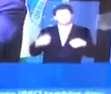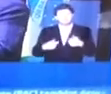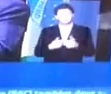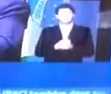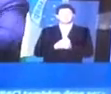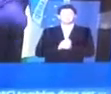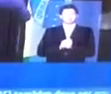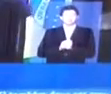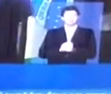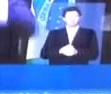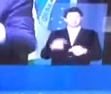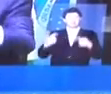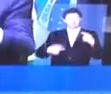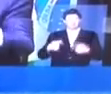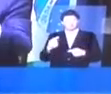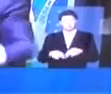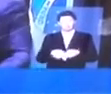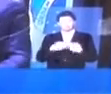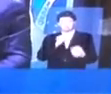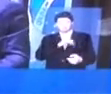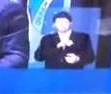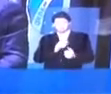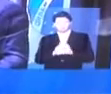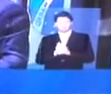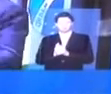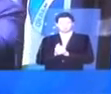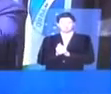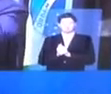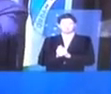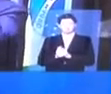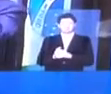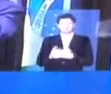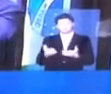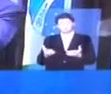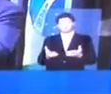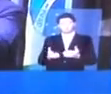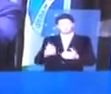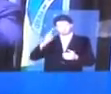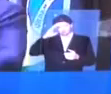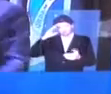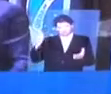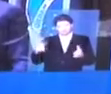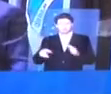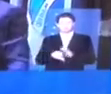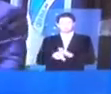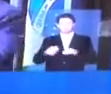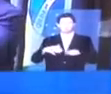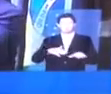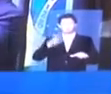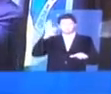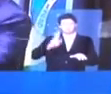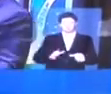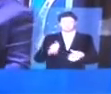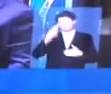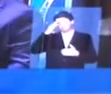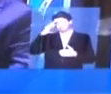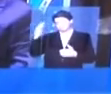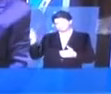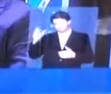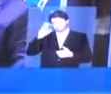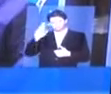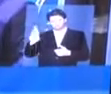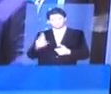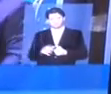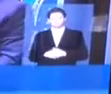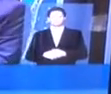de 16 anos para serem os aviãozinhos, os fogueteiros, os mulinhas, porque eles vão completar 16 anos